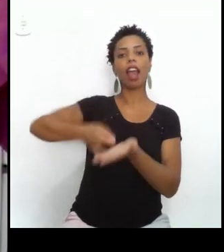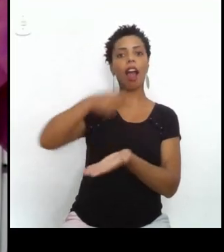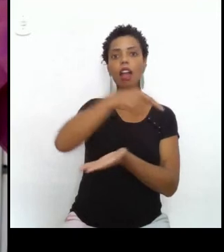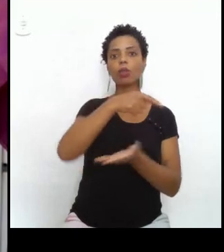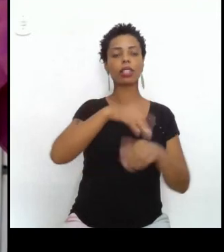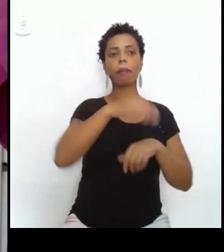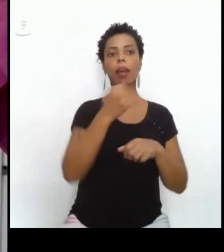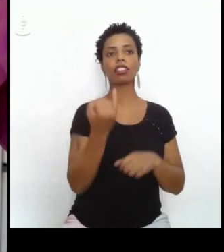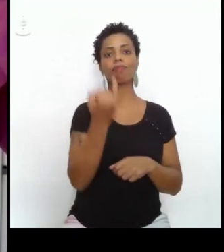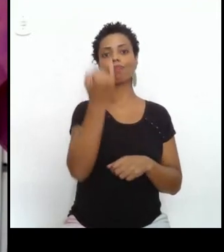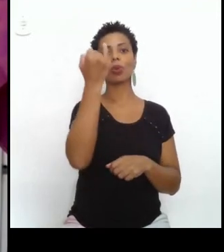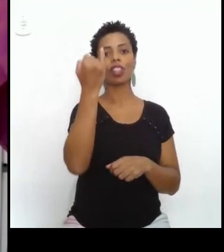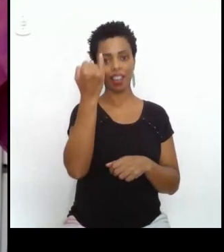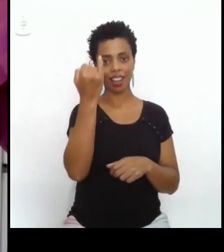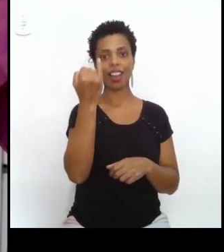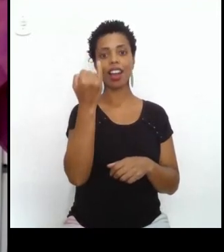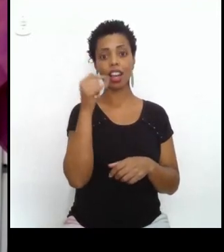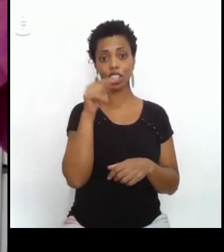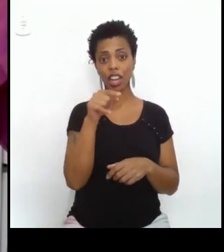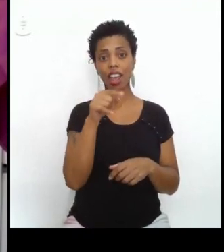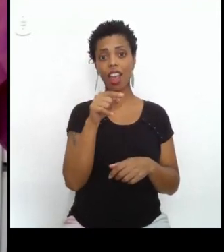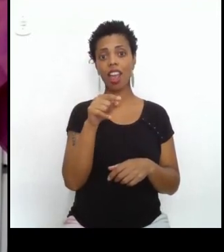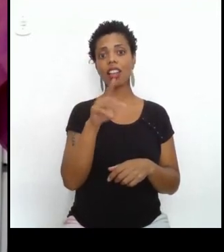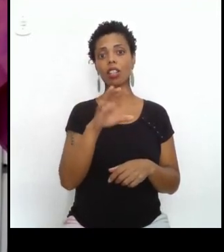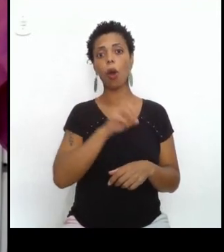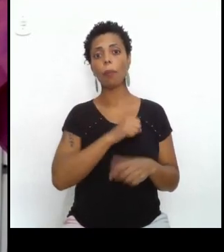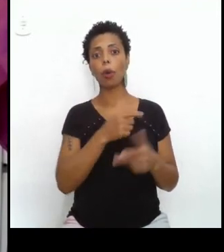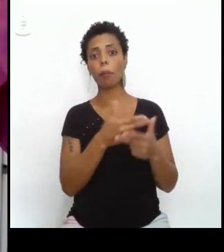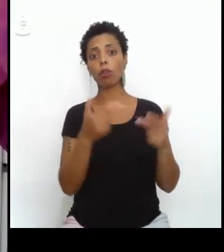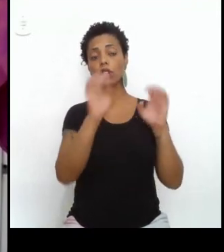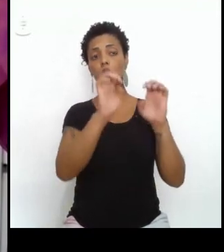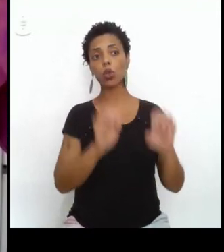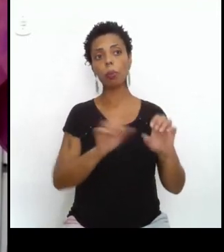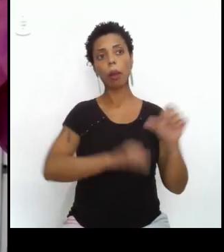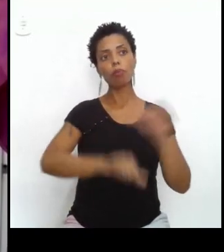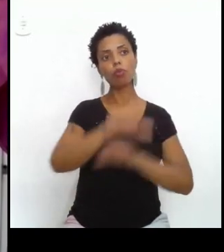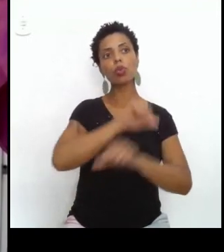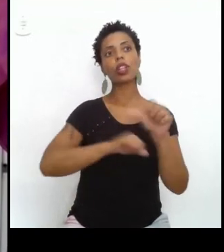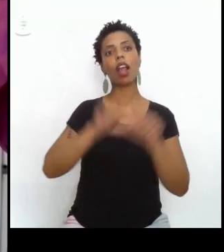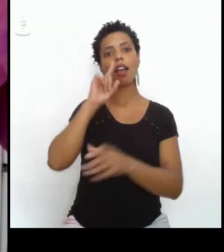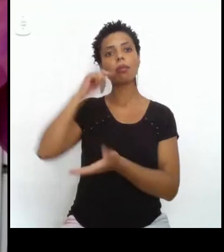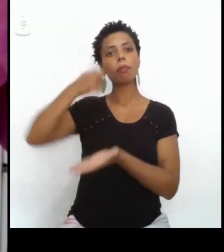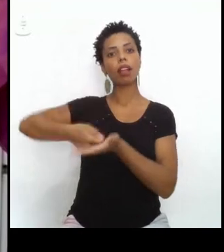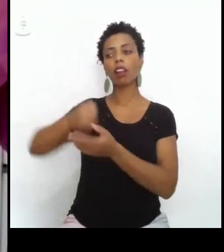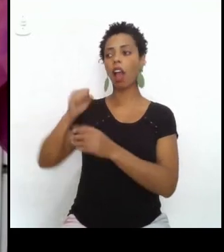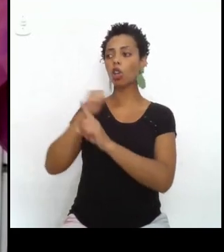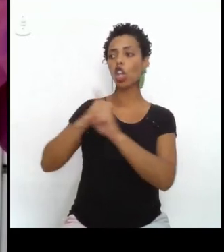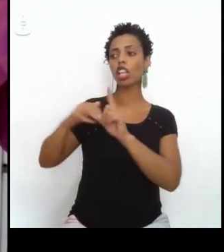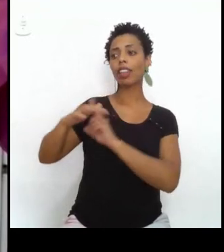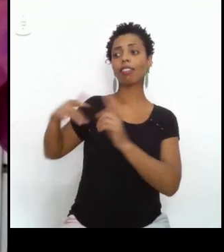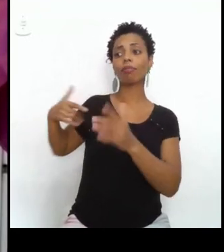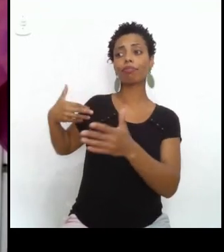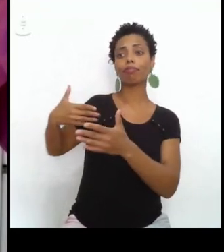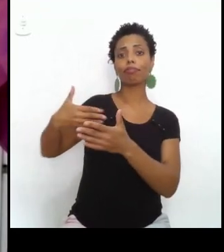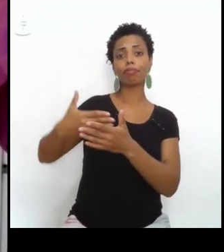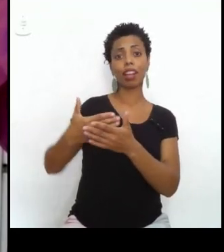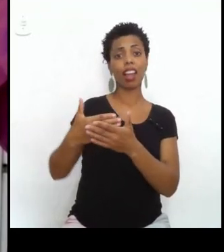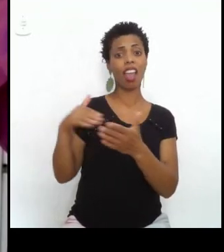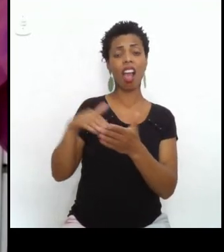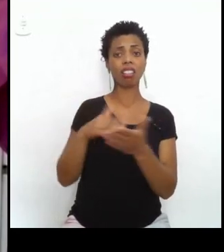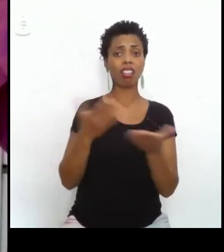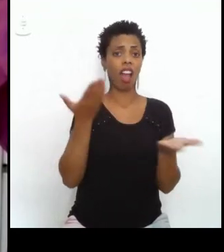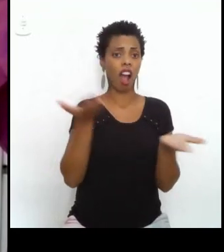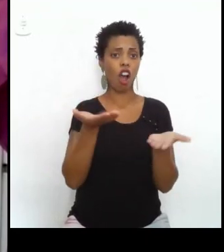fundamental para a manutenção dessa sociedade patriarcal que vivemos em permite inclusive em pleno a 21